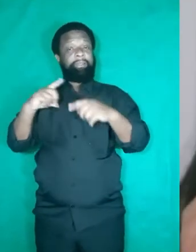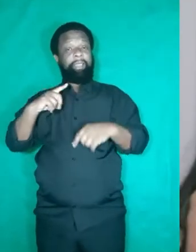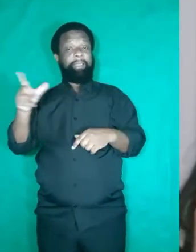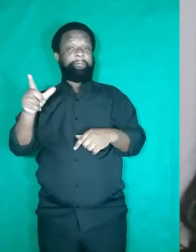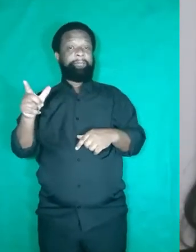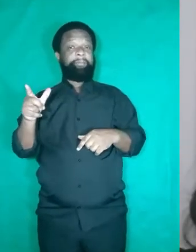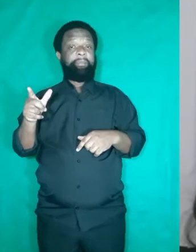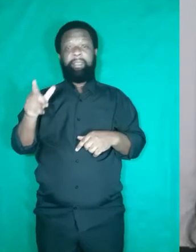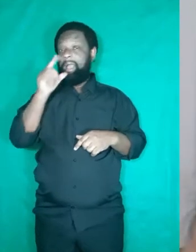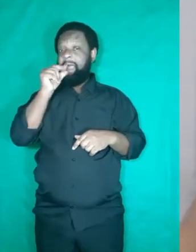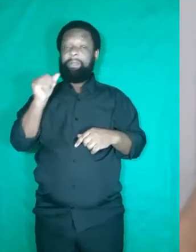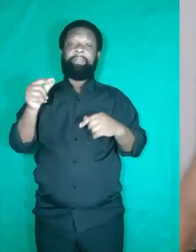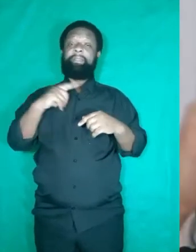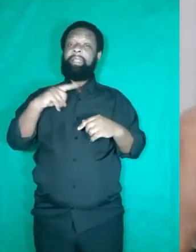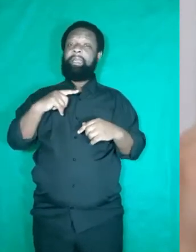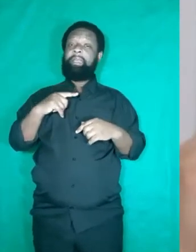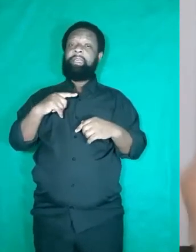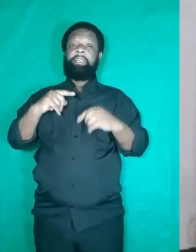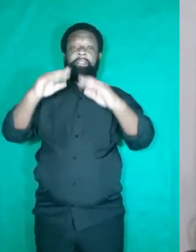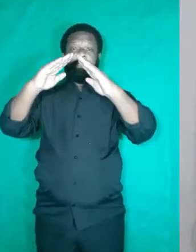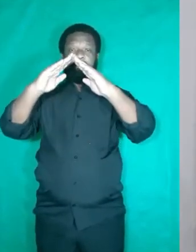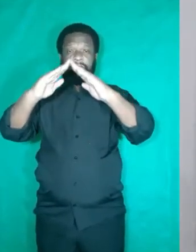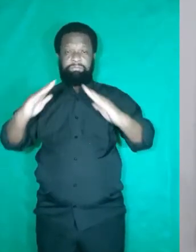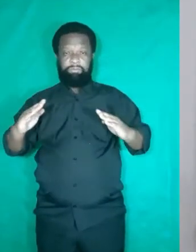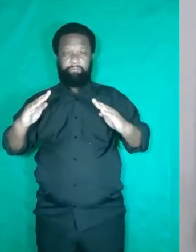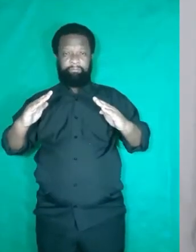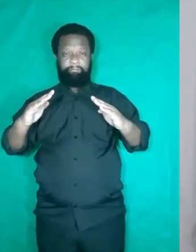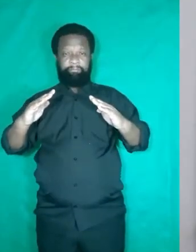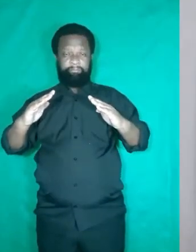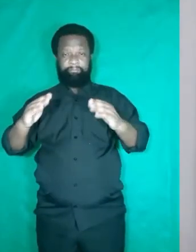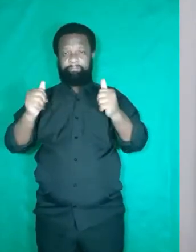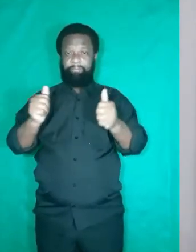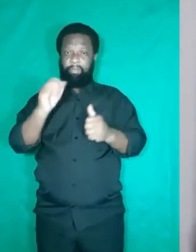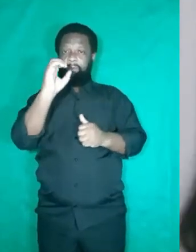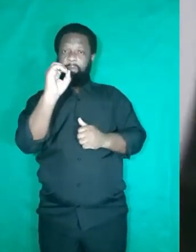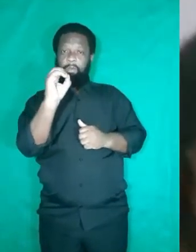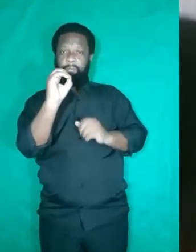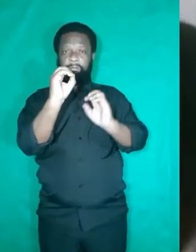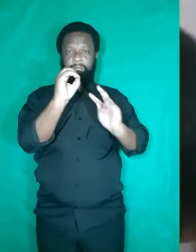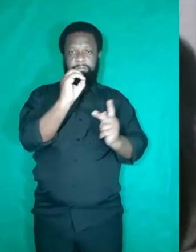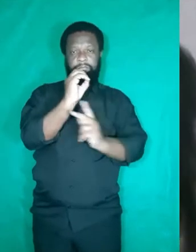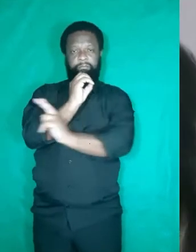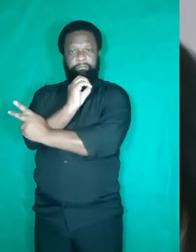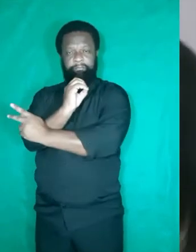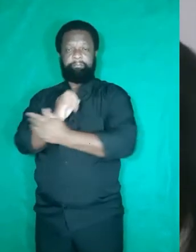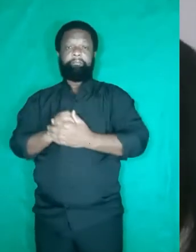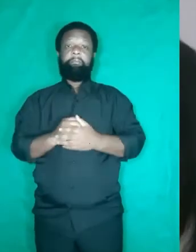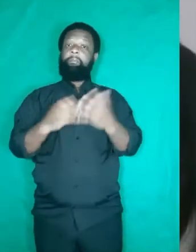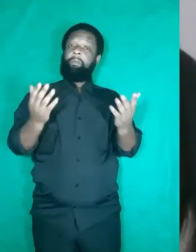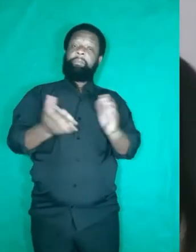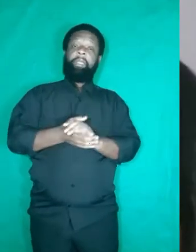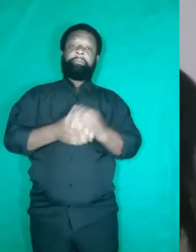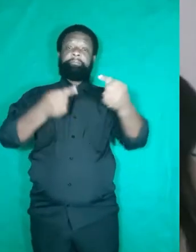ela se curva dessa maneira. Tudo Tudo bem, pessoal? Bom,